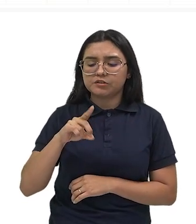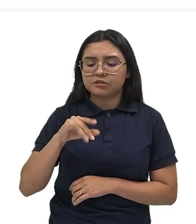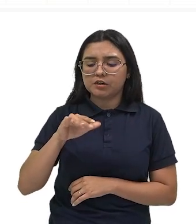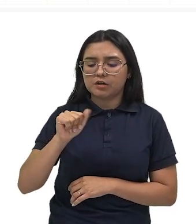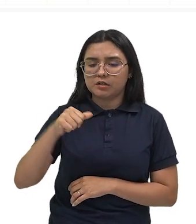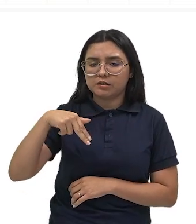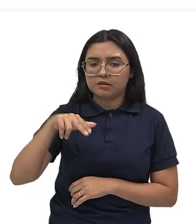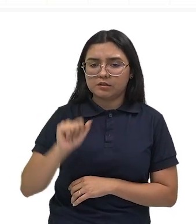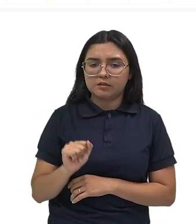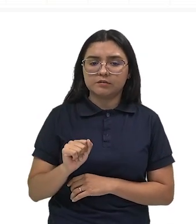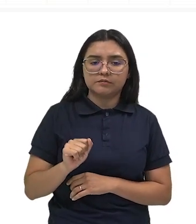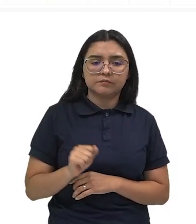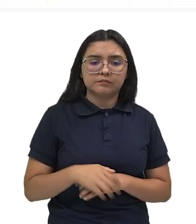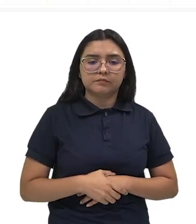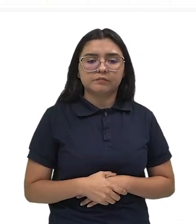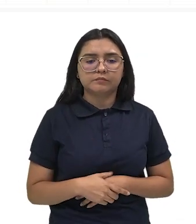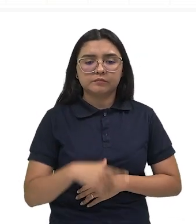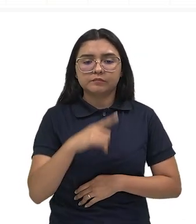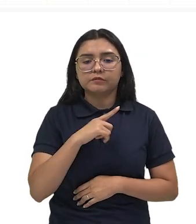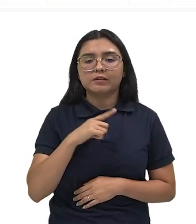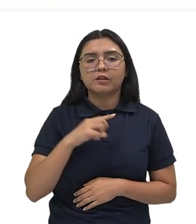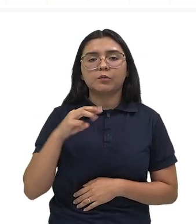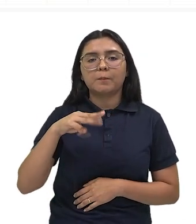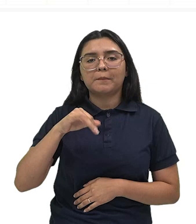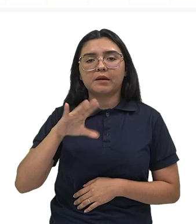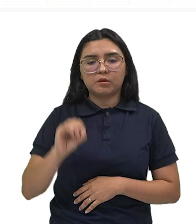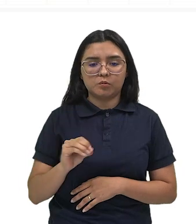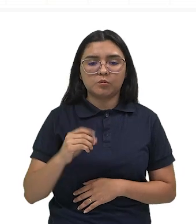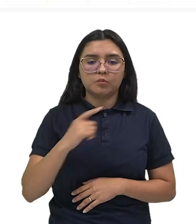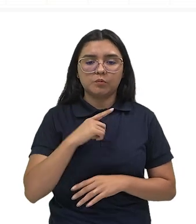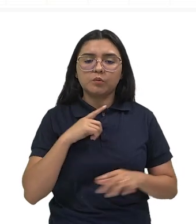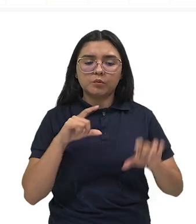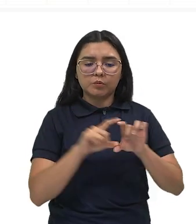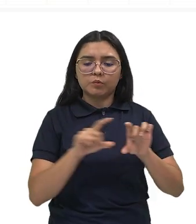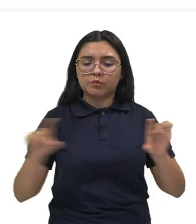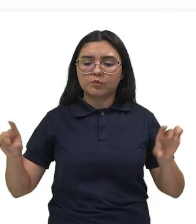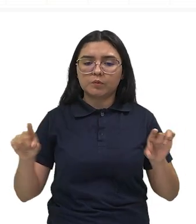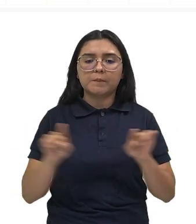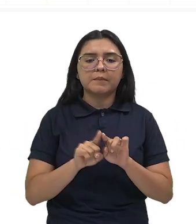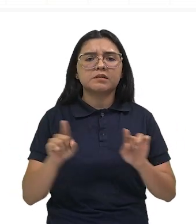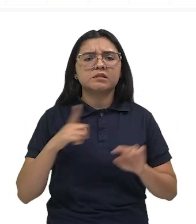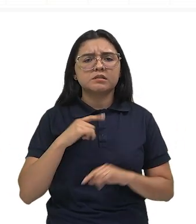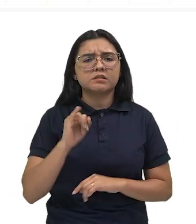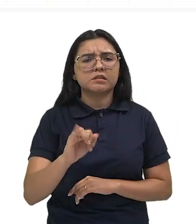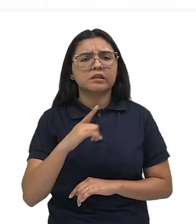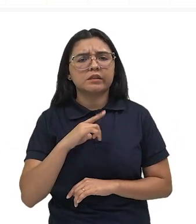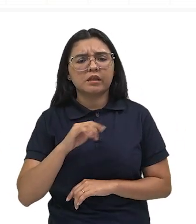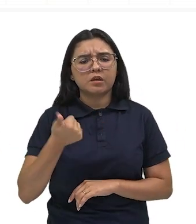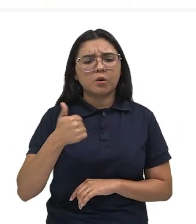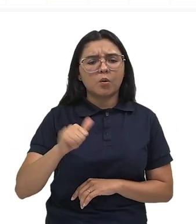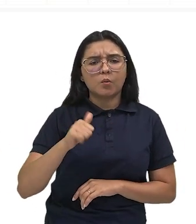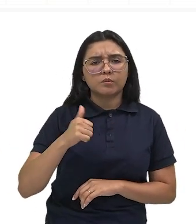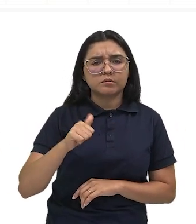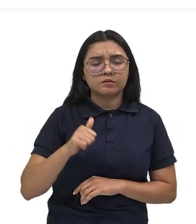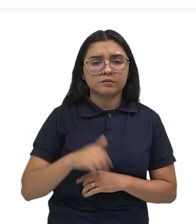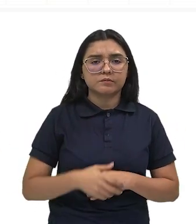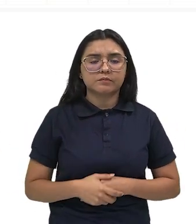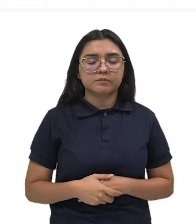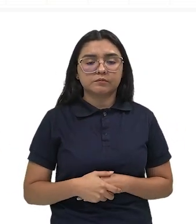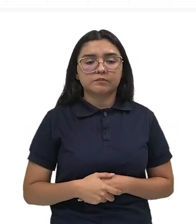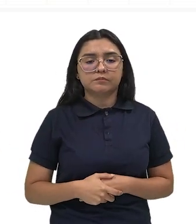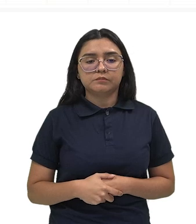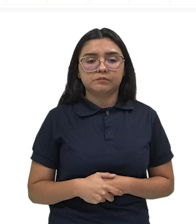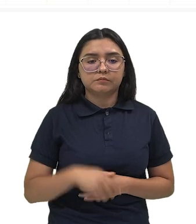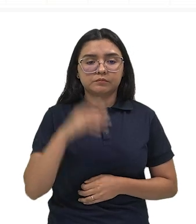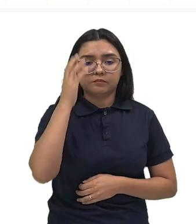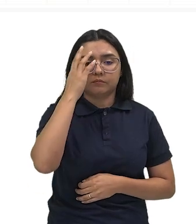o elemento que está no meio, né? Mas se eu tenho 11, ora, se eu